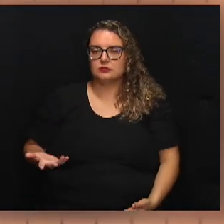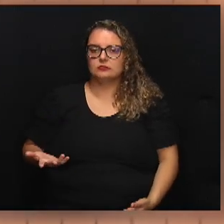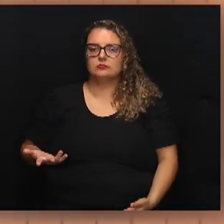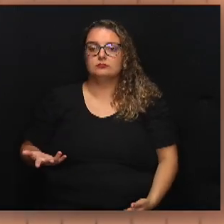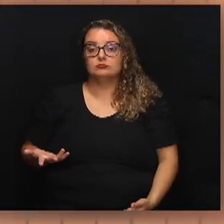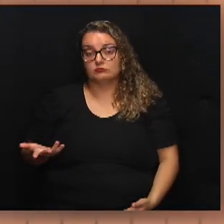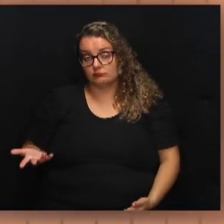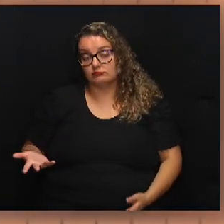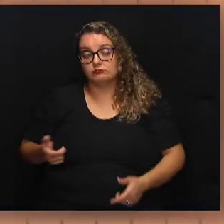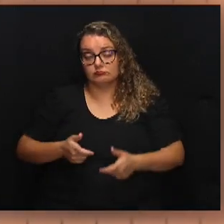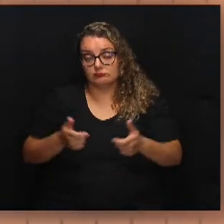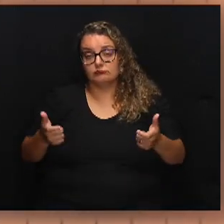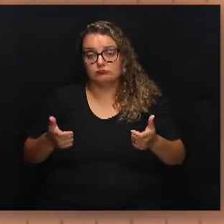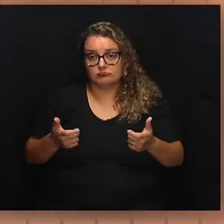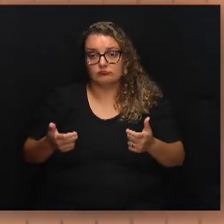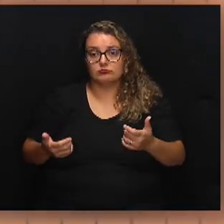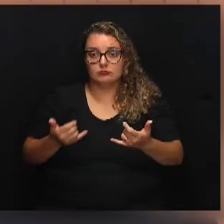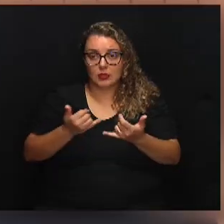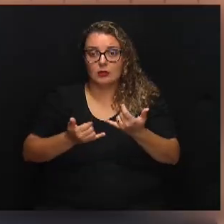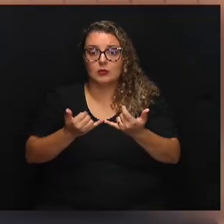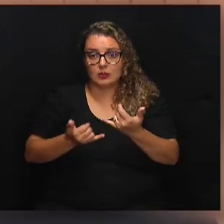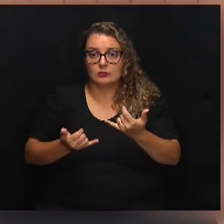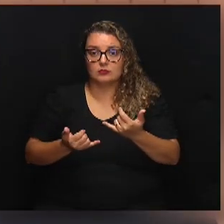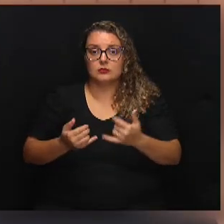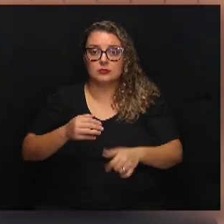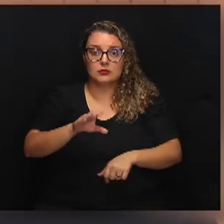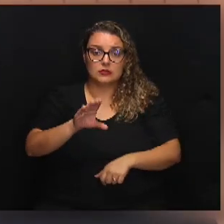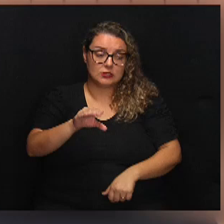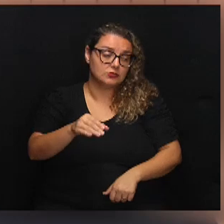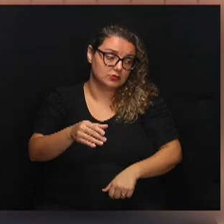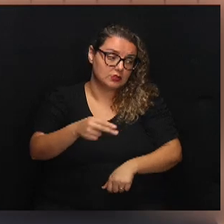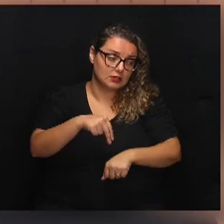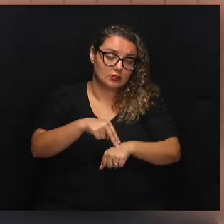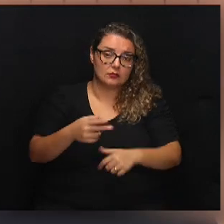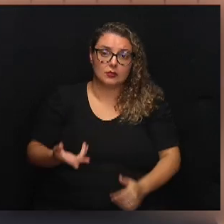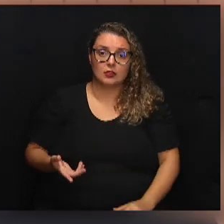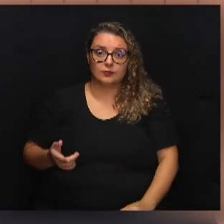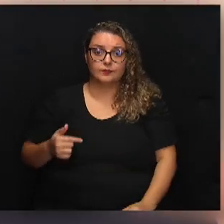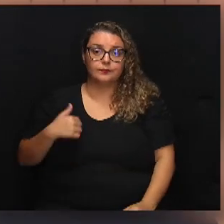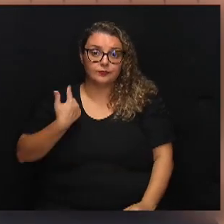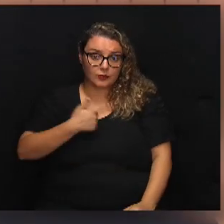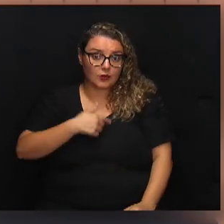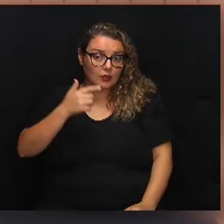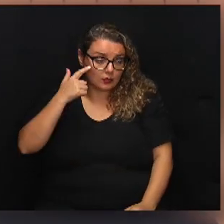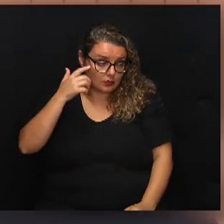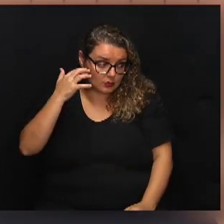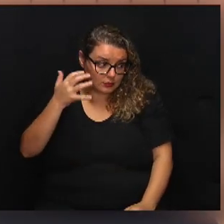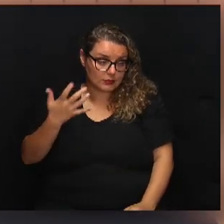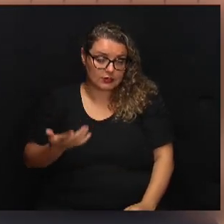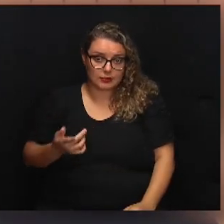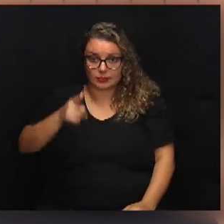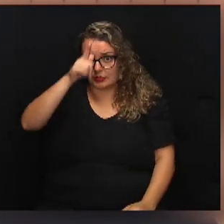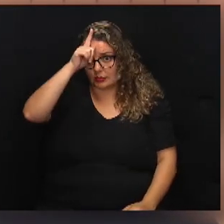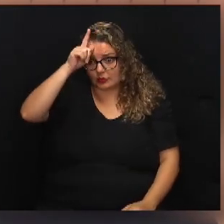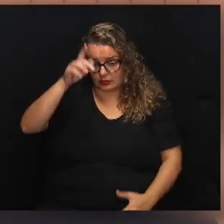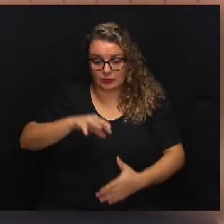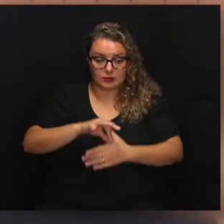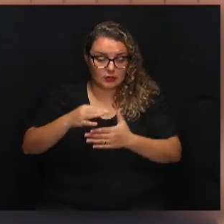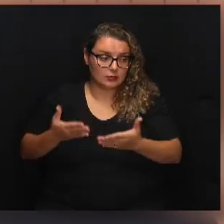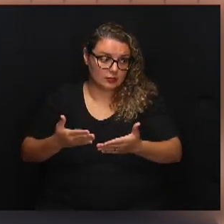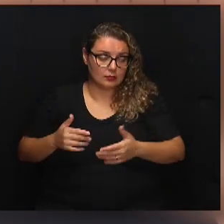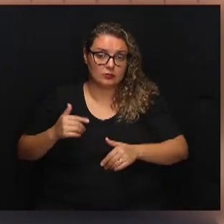produção científica nacional. Que eu penso que nós temos que transformar essa luta, e acho que Gustavo tem liderado esse processo, né,